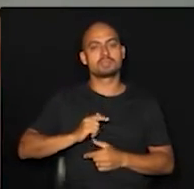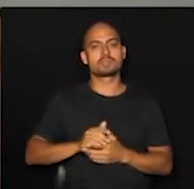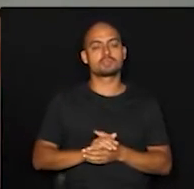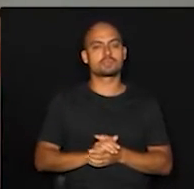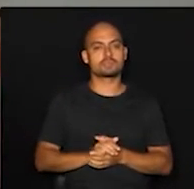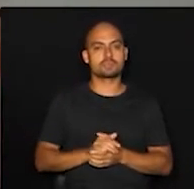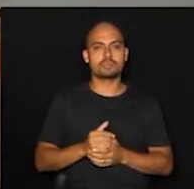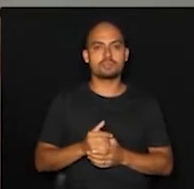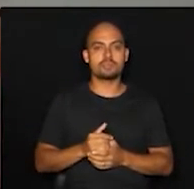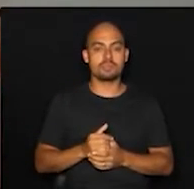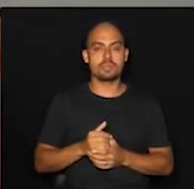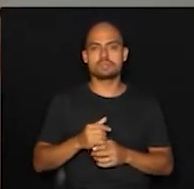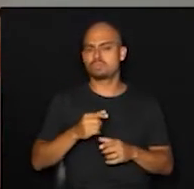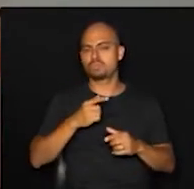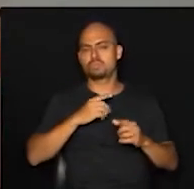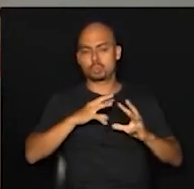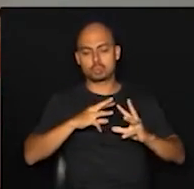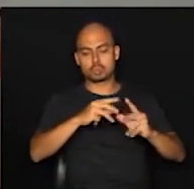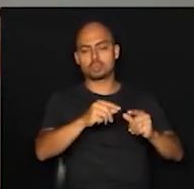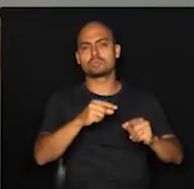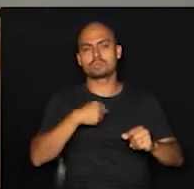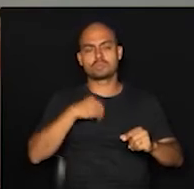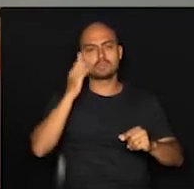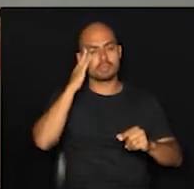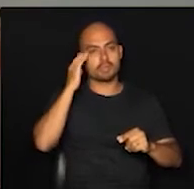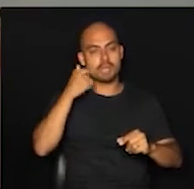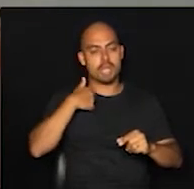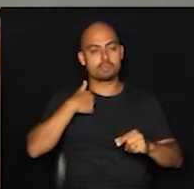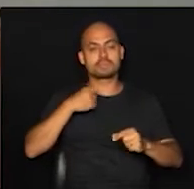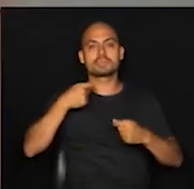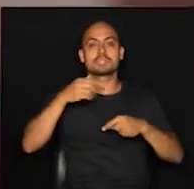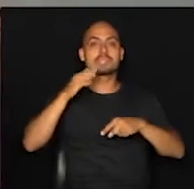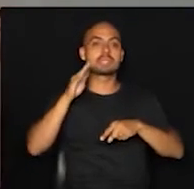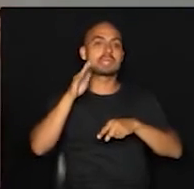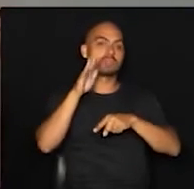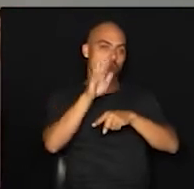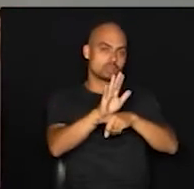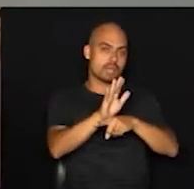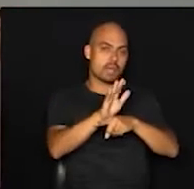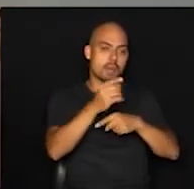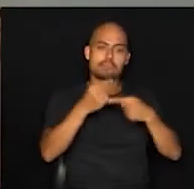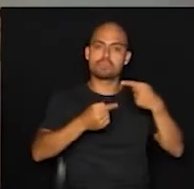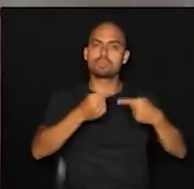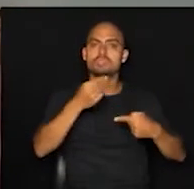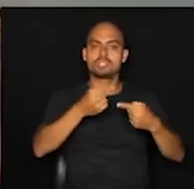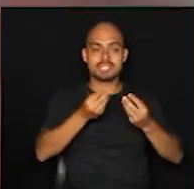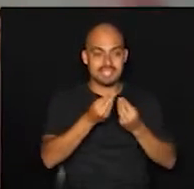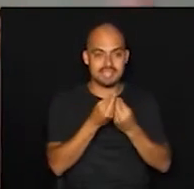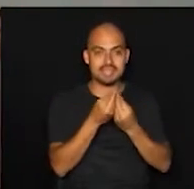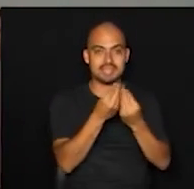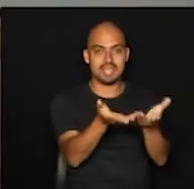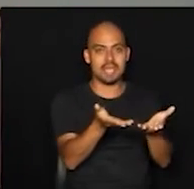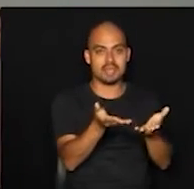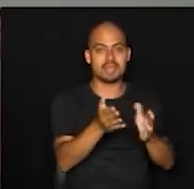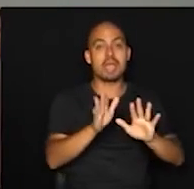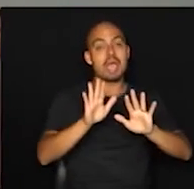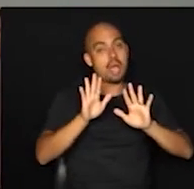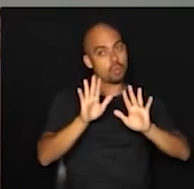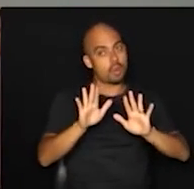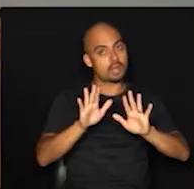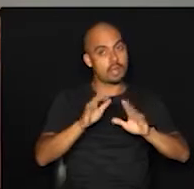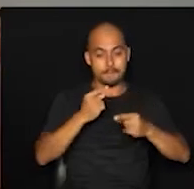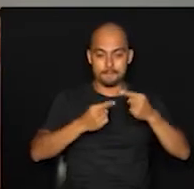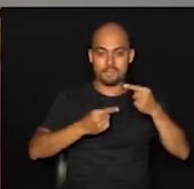regente, eu tinha muita consciência de tudo. Fazer o bem supremo é o que a política pode te propiciar. Agora, a política